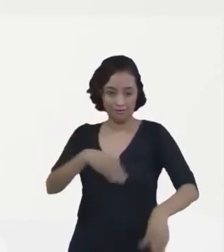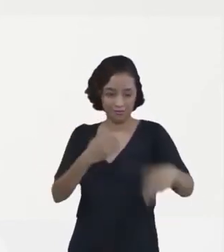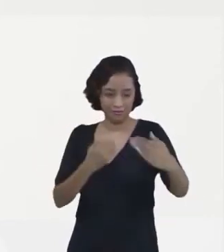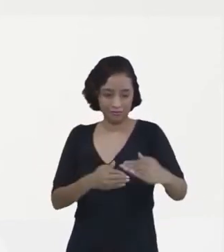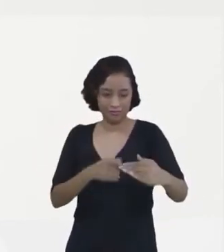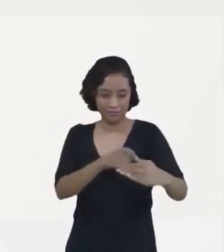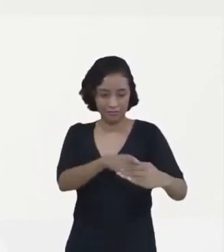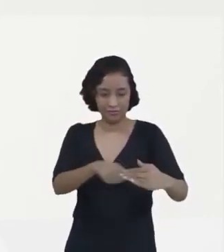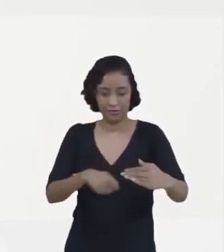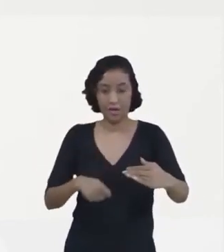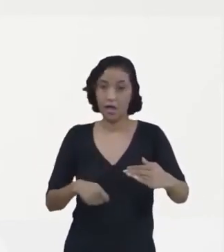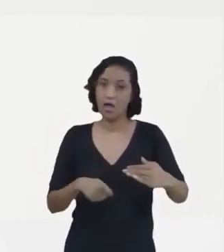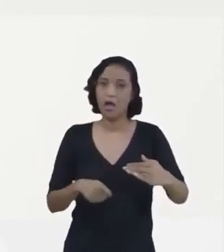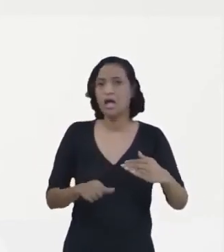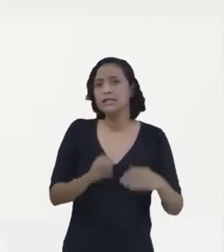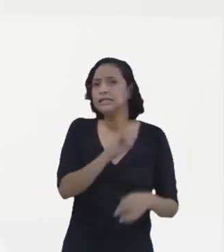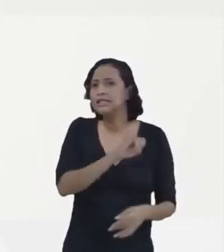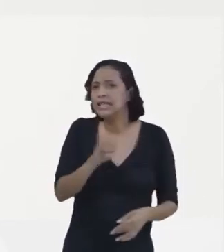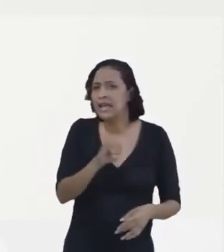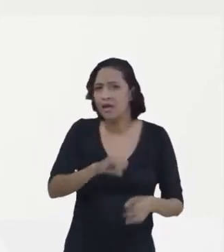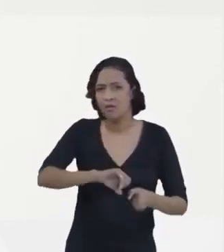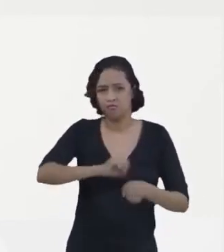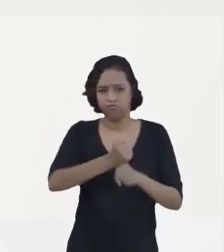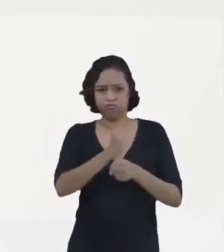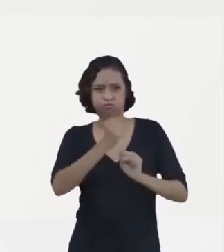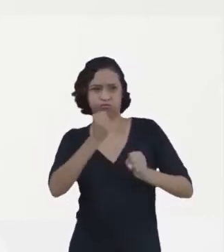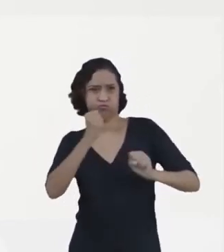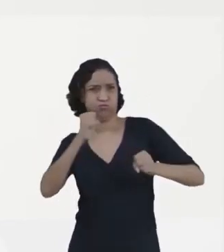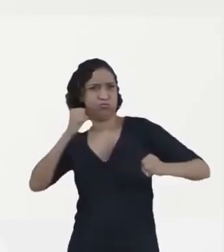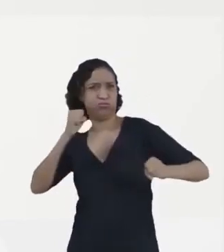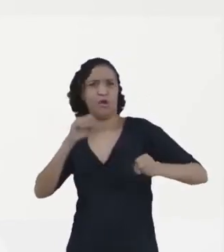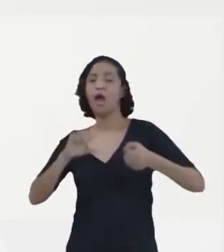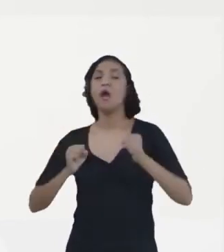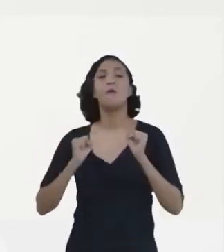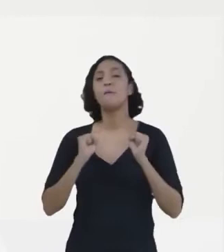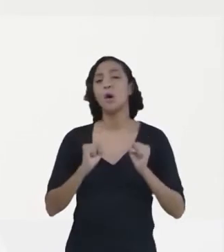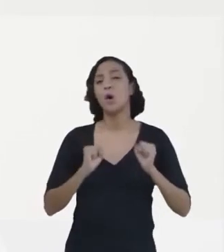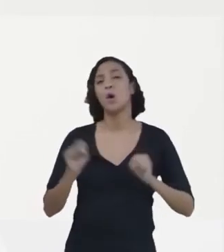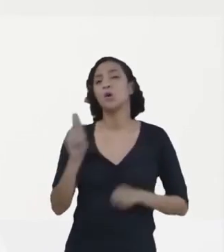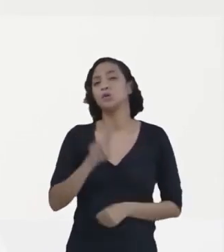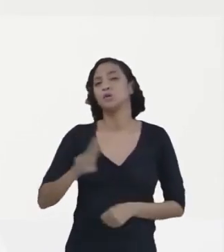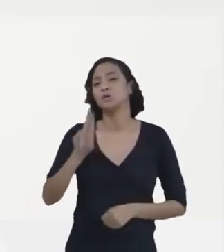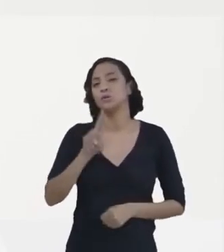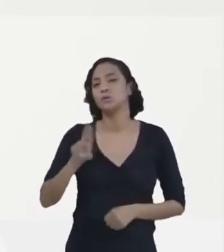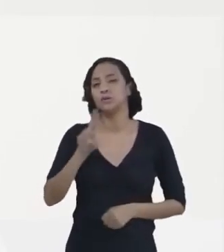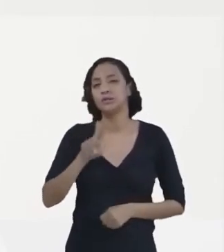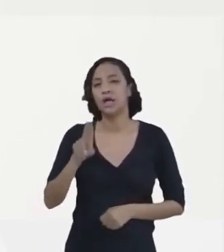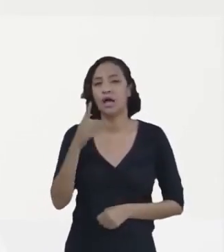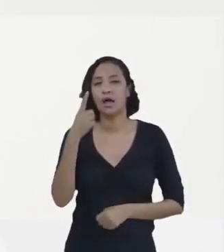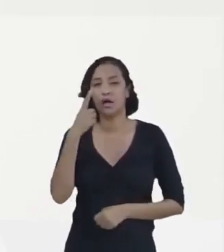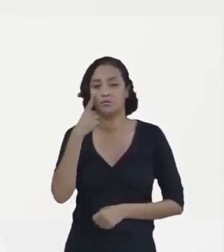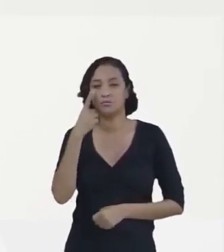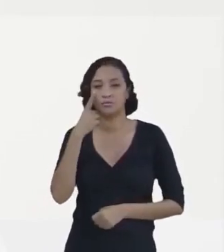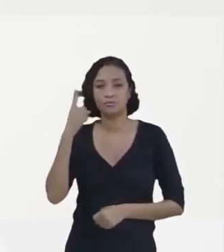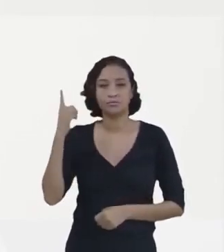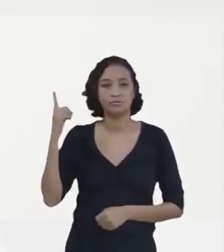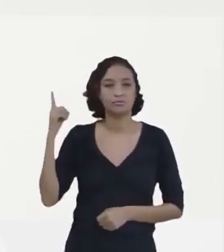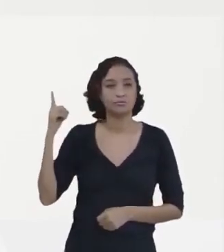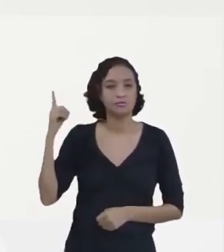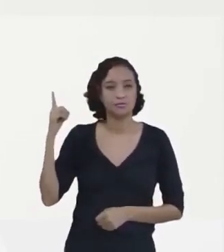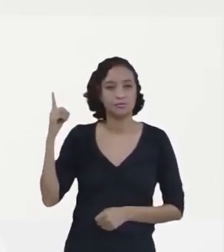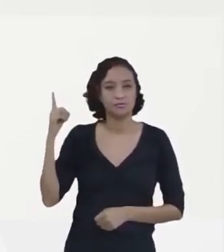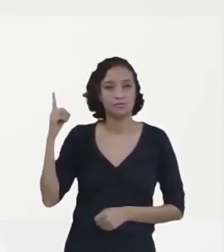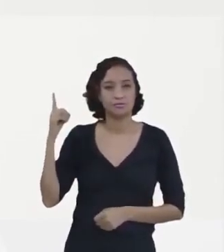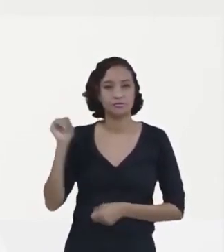usar fita métrica. Então, essa aqui é a régua